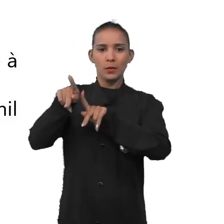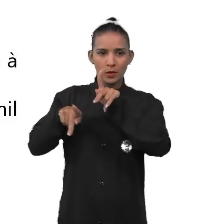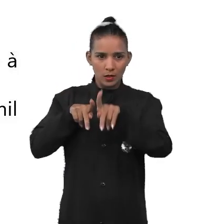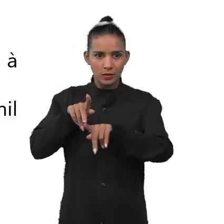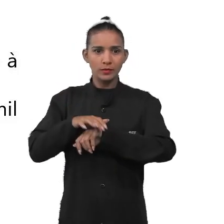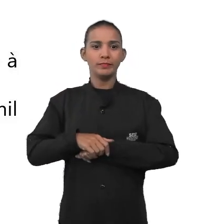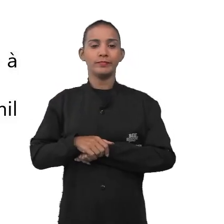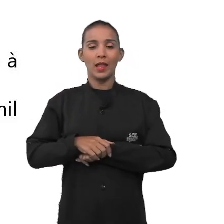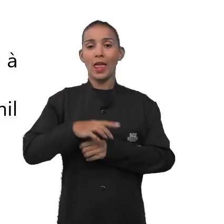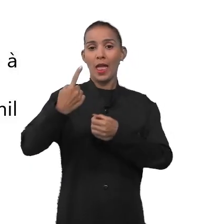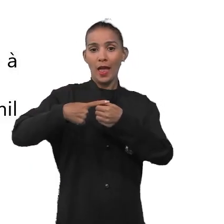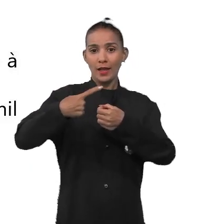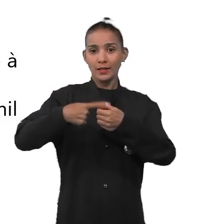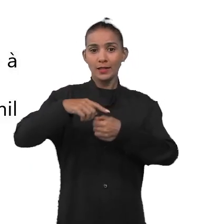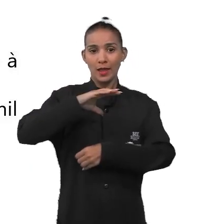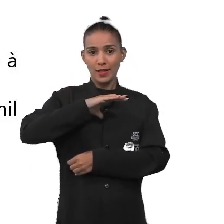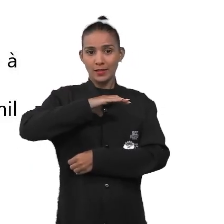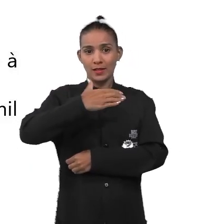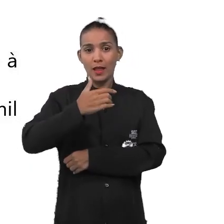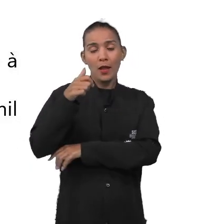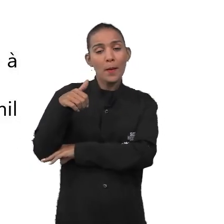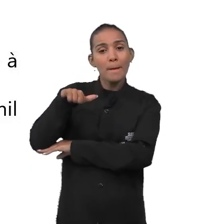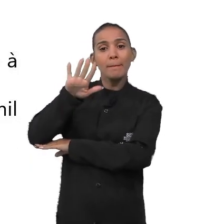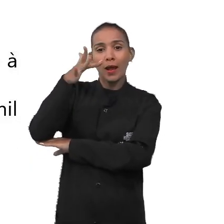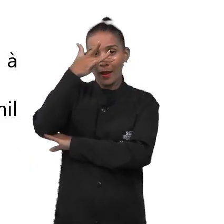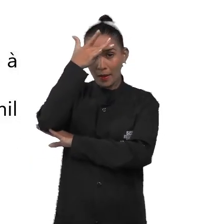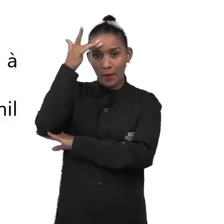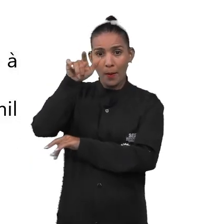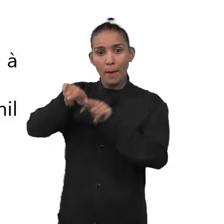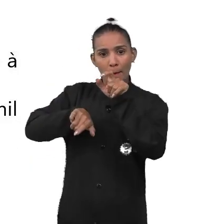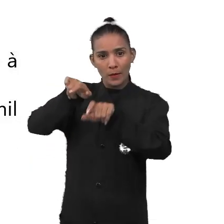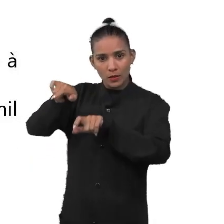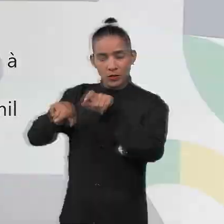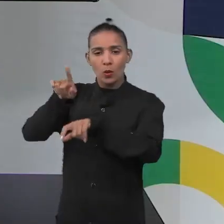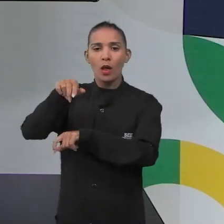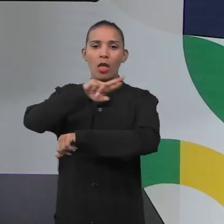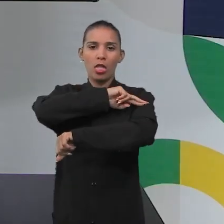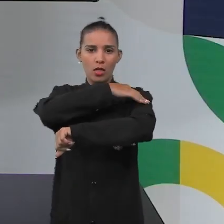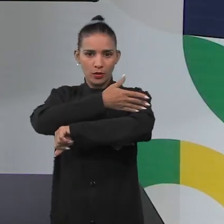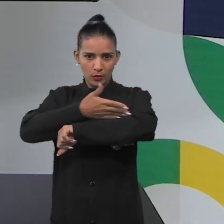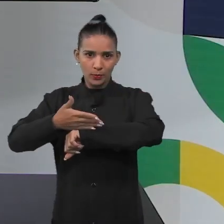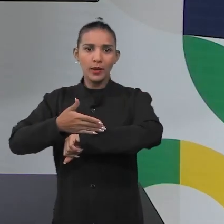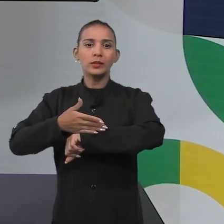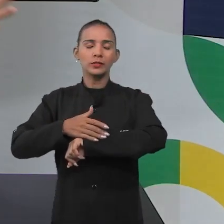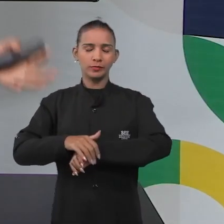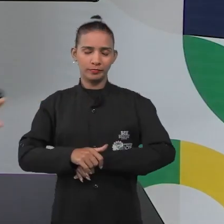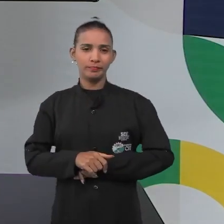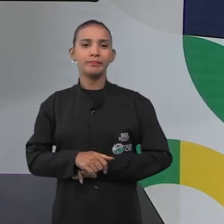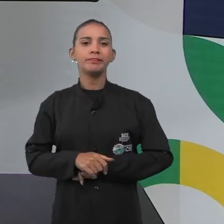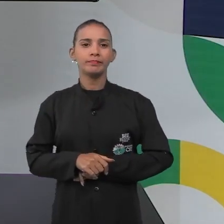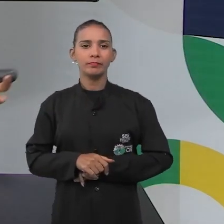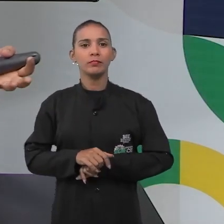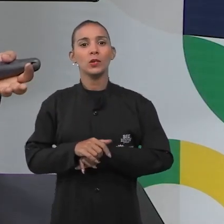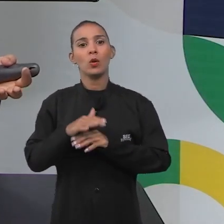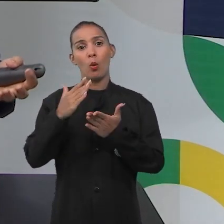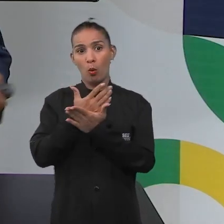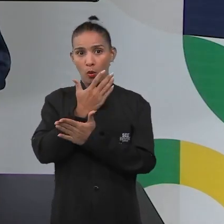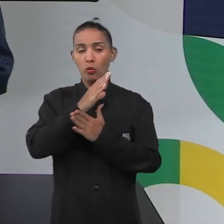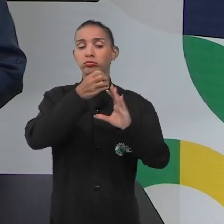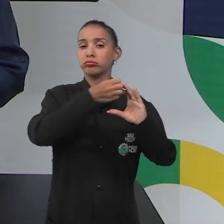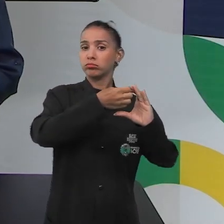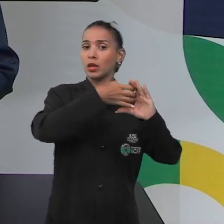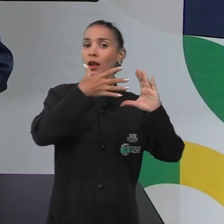que soma mais de 387 mil habitantes. Algumas características agora